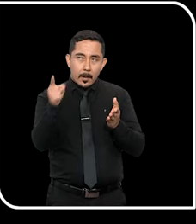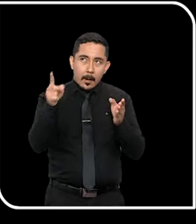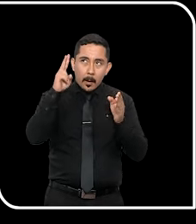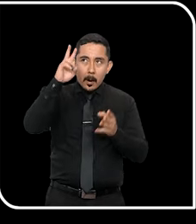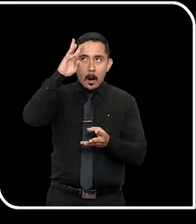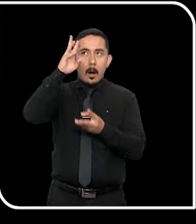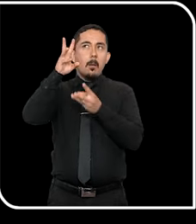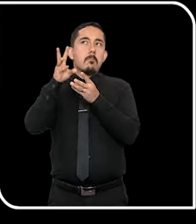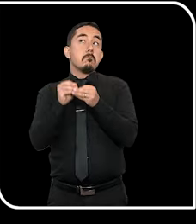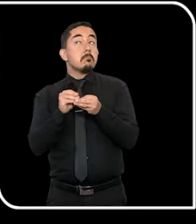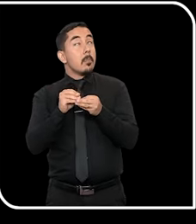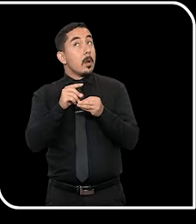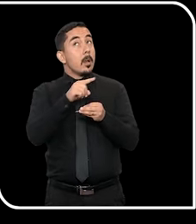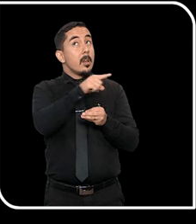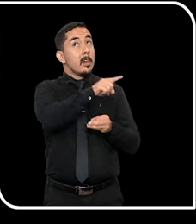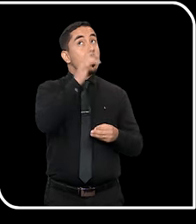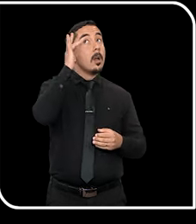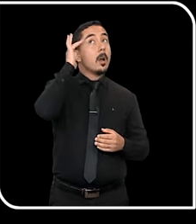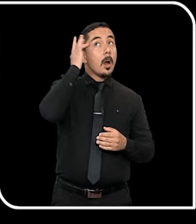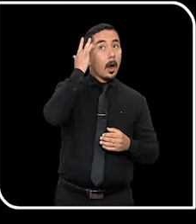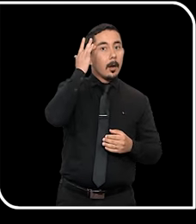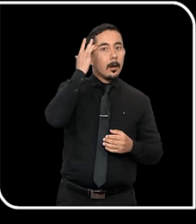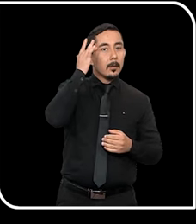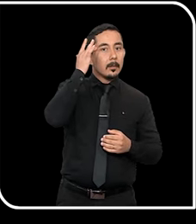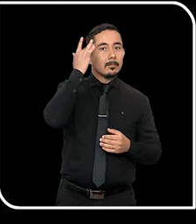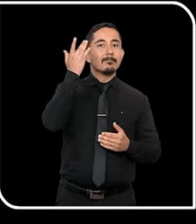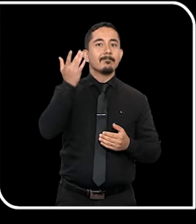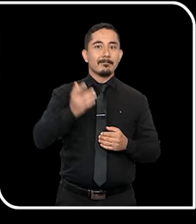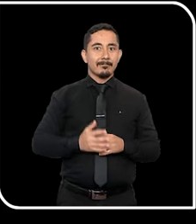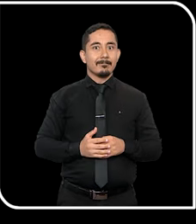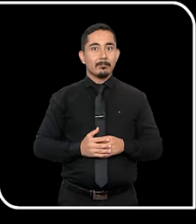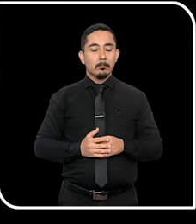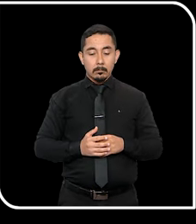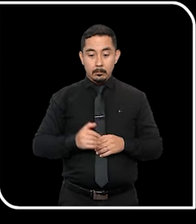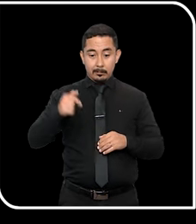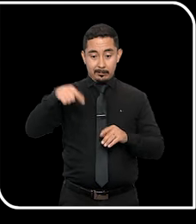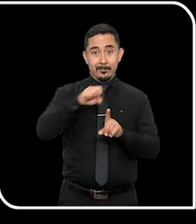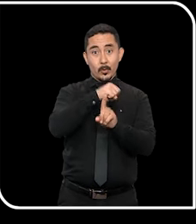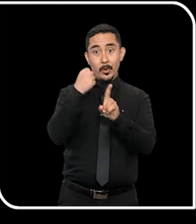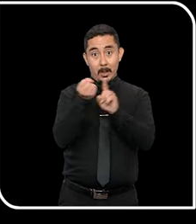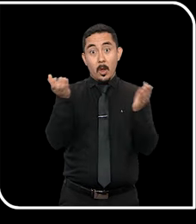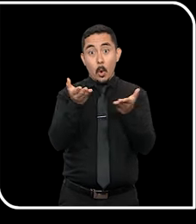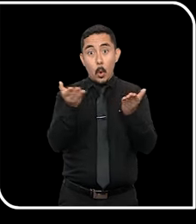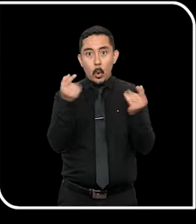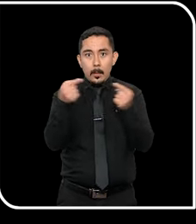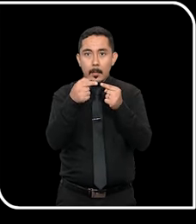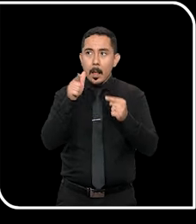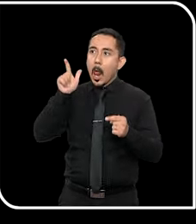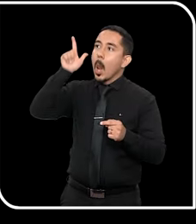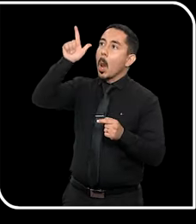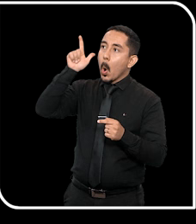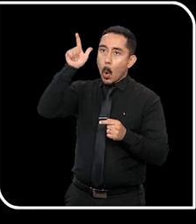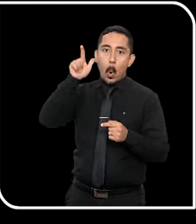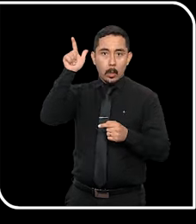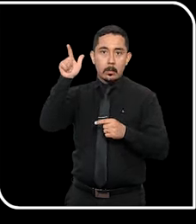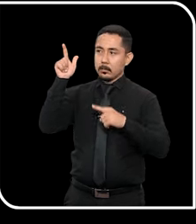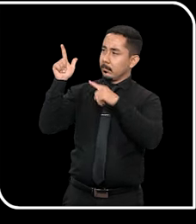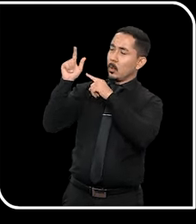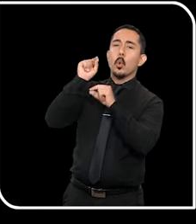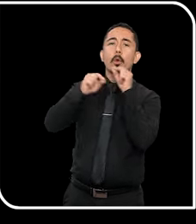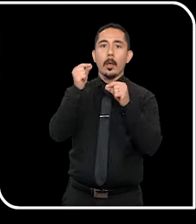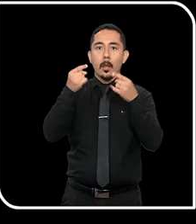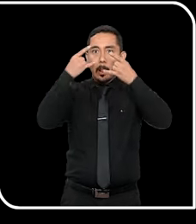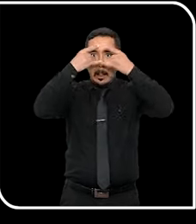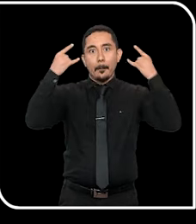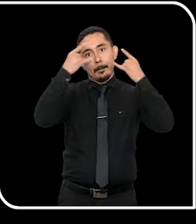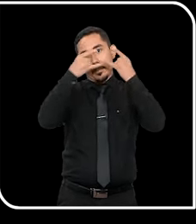capacidade a gente vive numa sociedade estruturada dentro de uma lógica que é a lógica que é a lógica